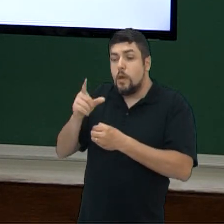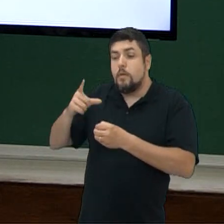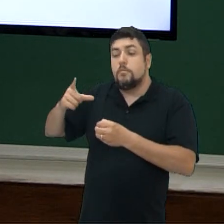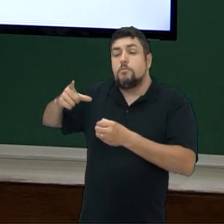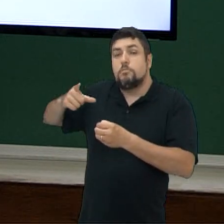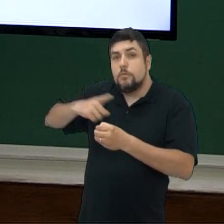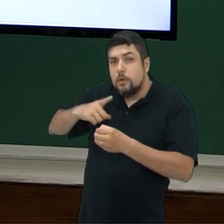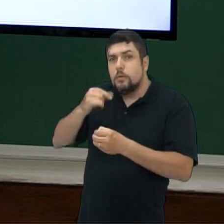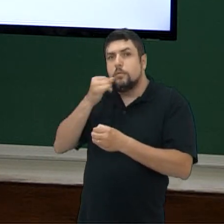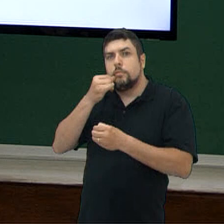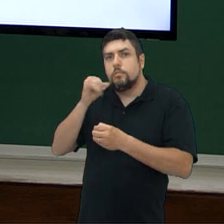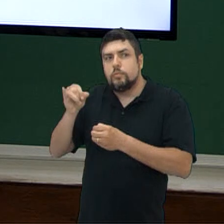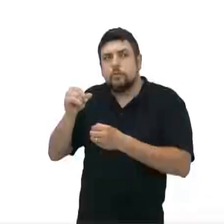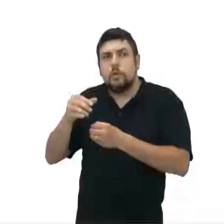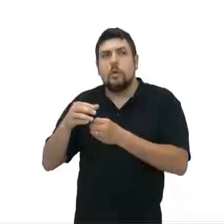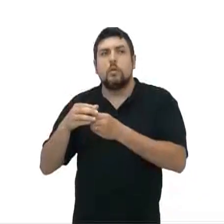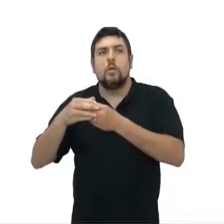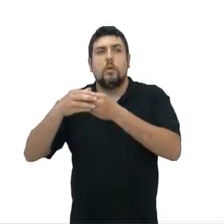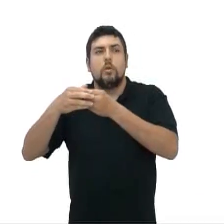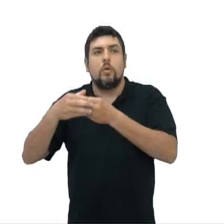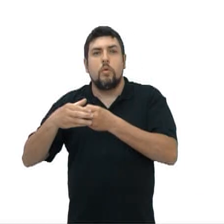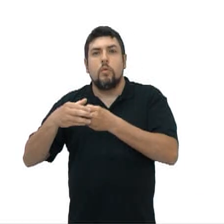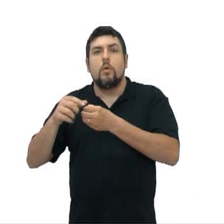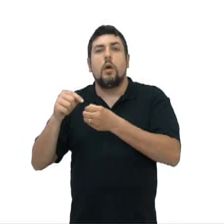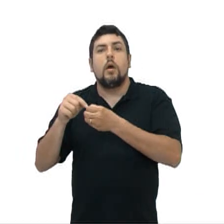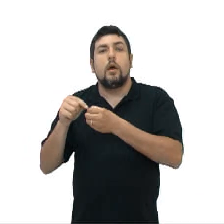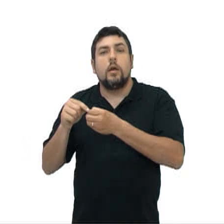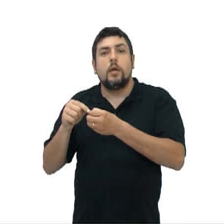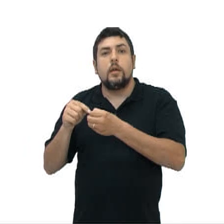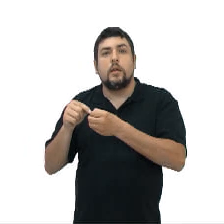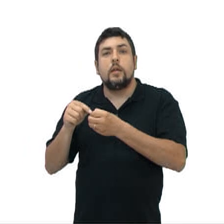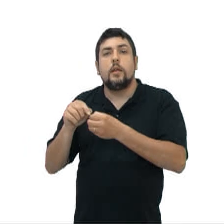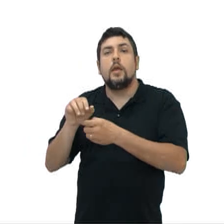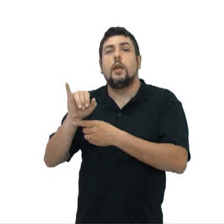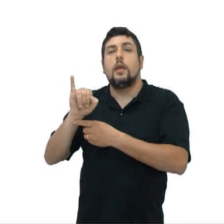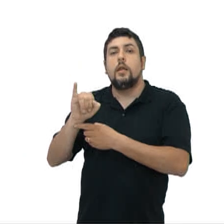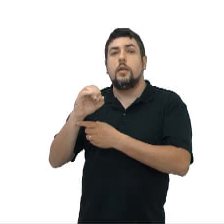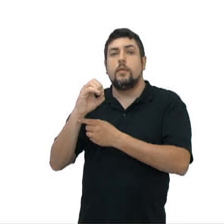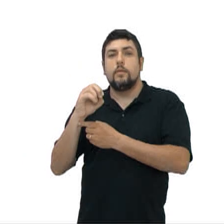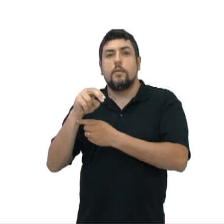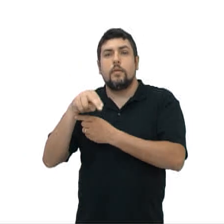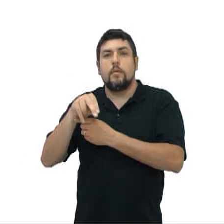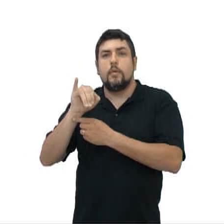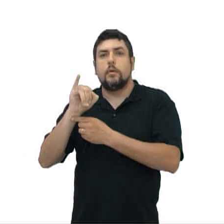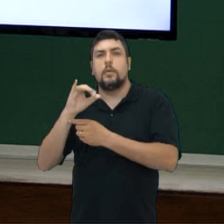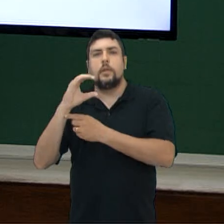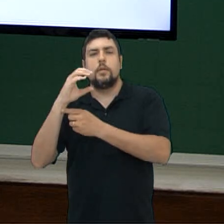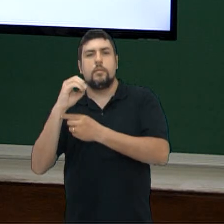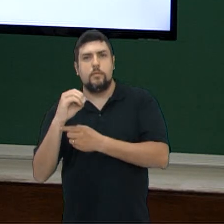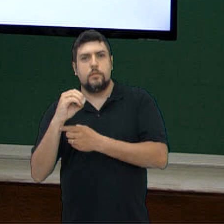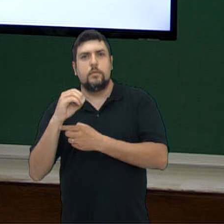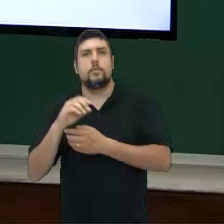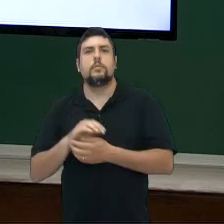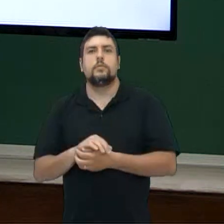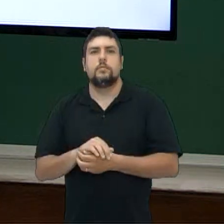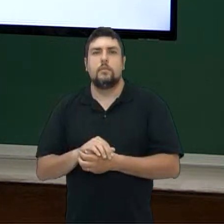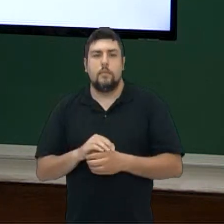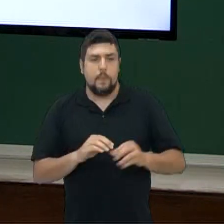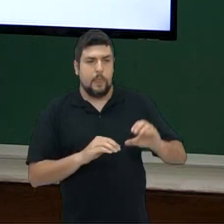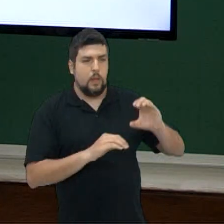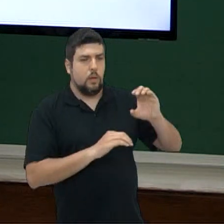de eletricidade é uma característica dos compostos iônicos. Lembrando que os compostos covalentes